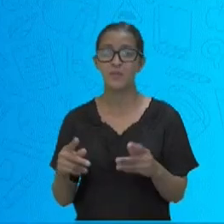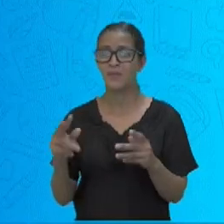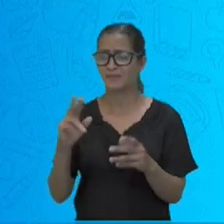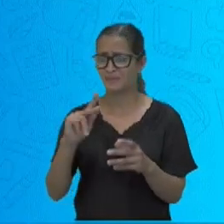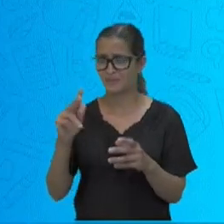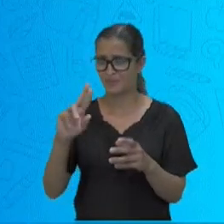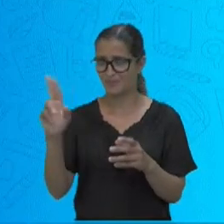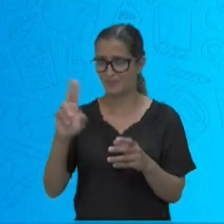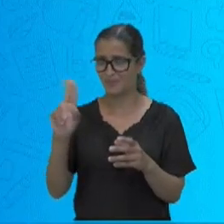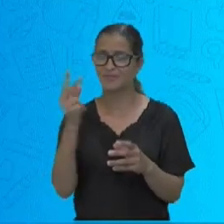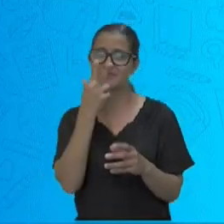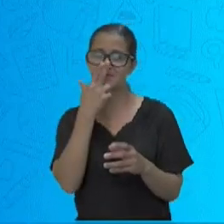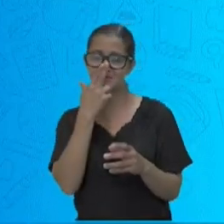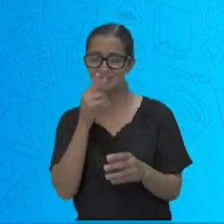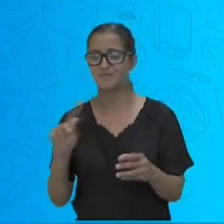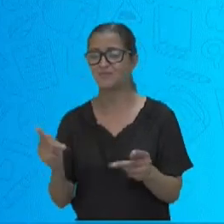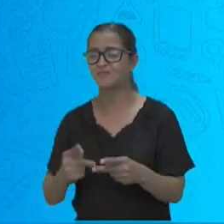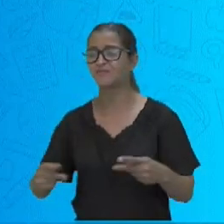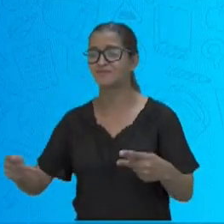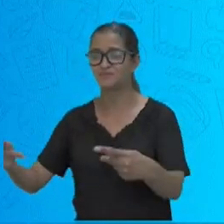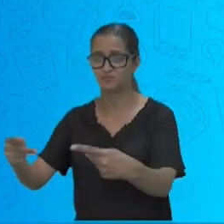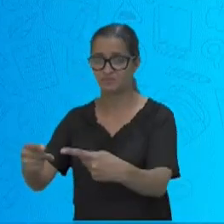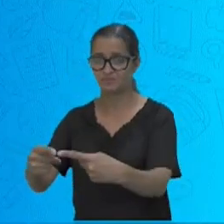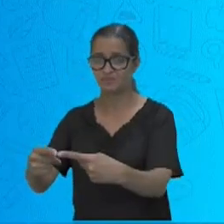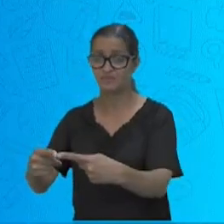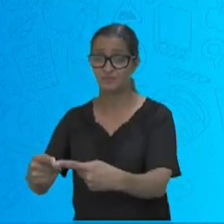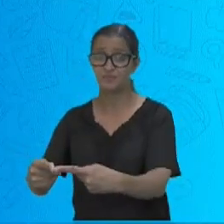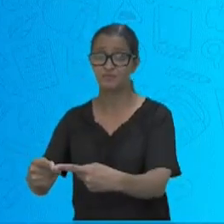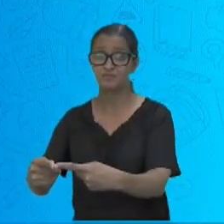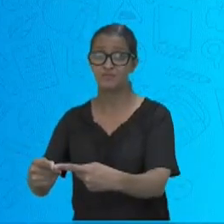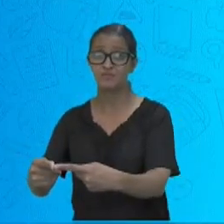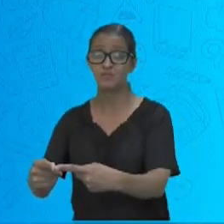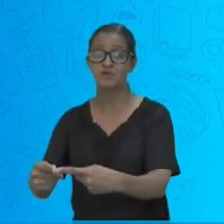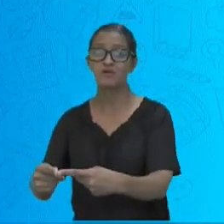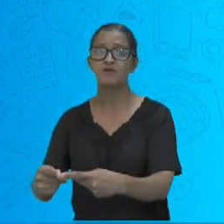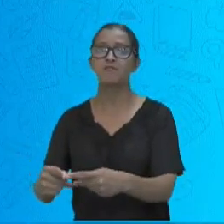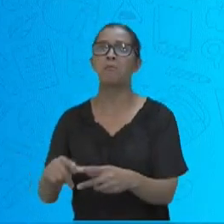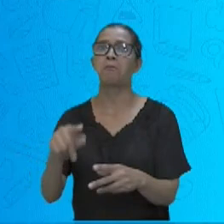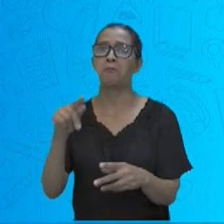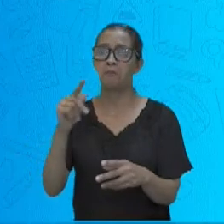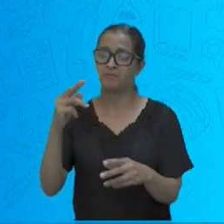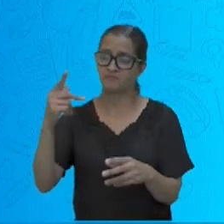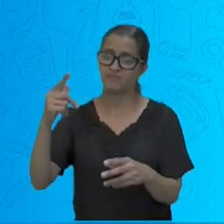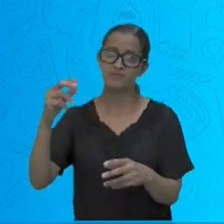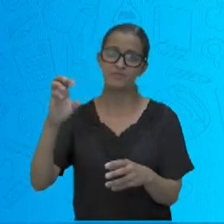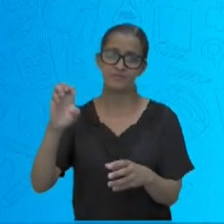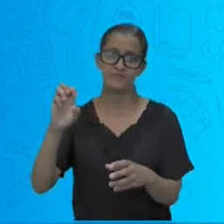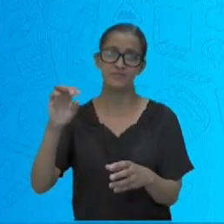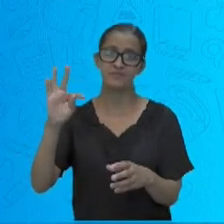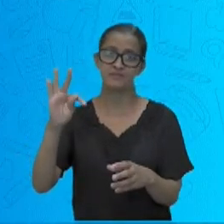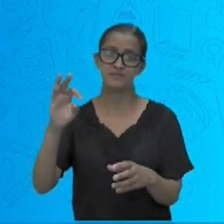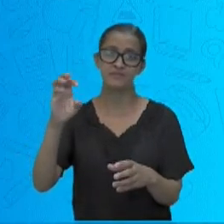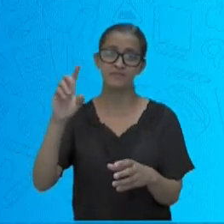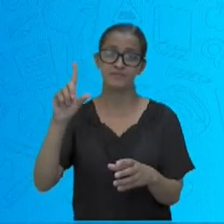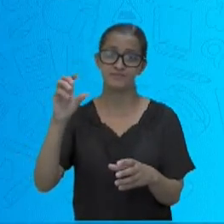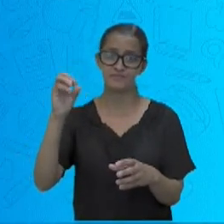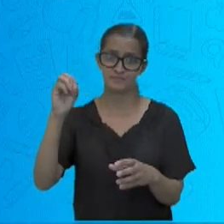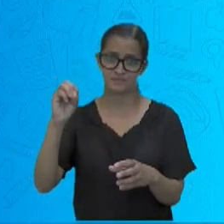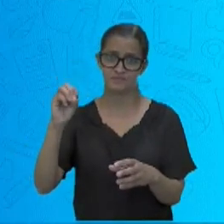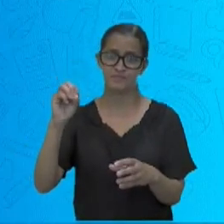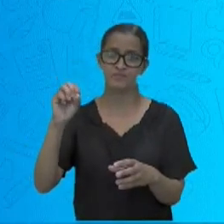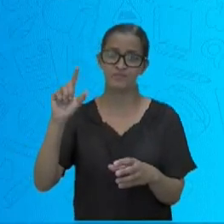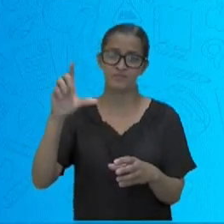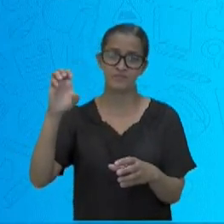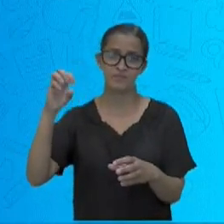pizza, está representado para nós aqui a quantidade de barris de petróleo extraídos no mês de março em